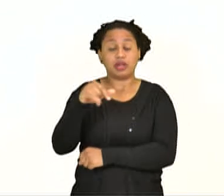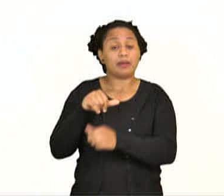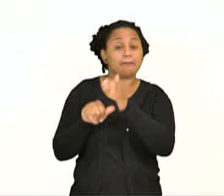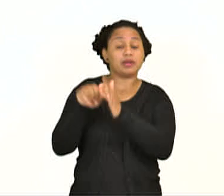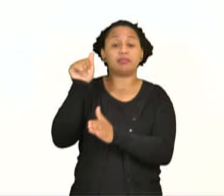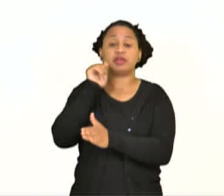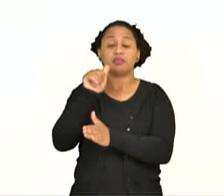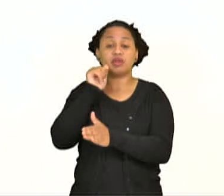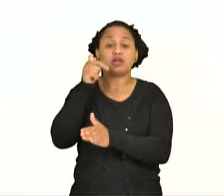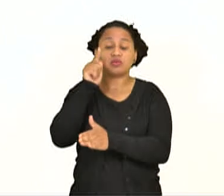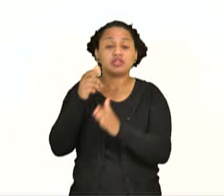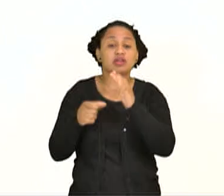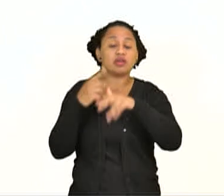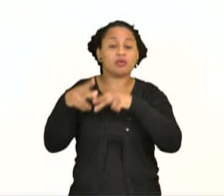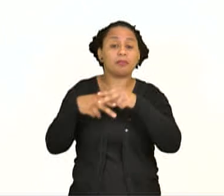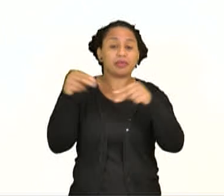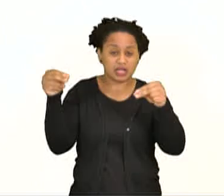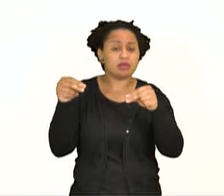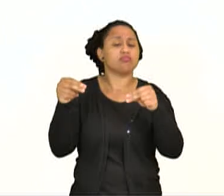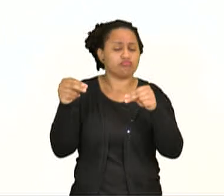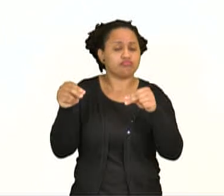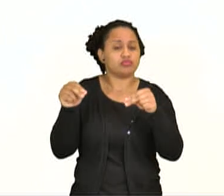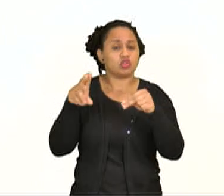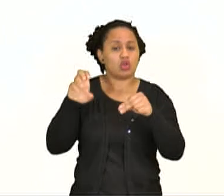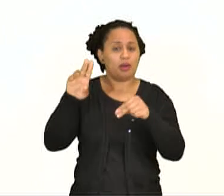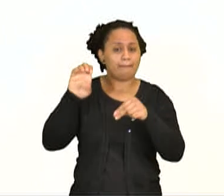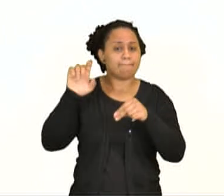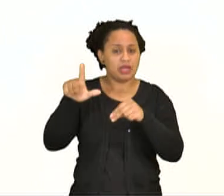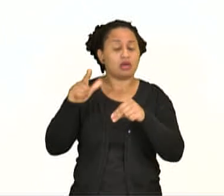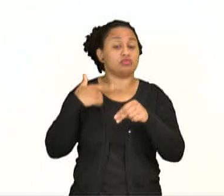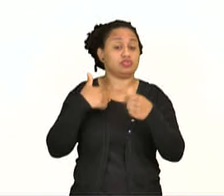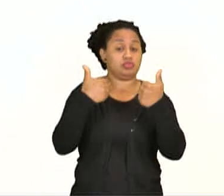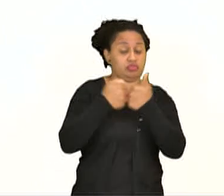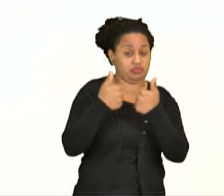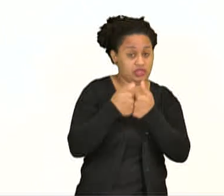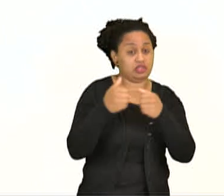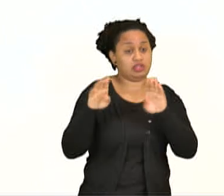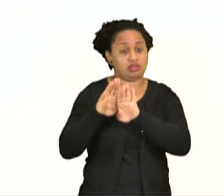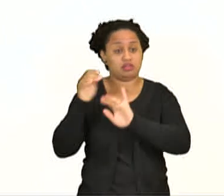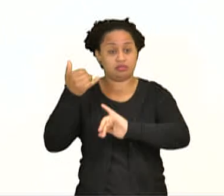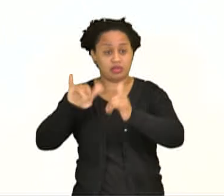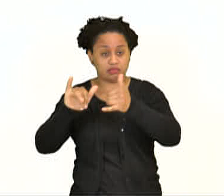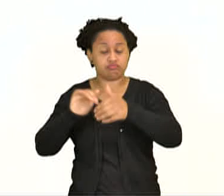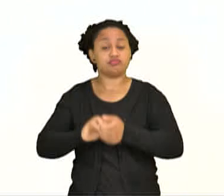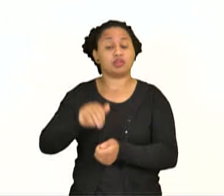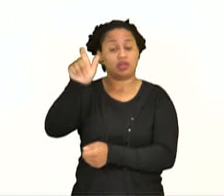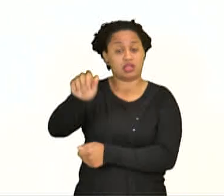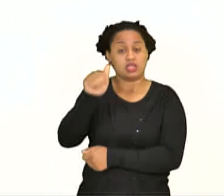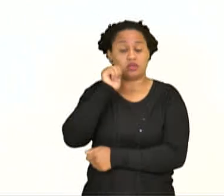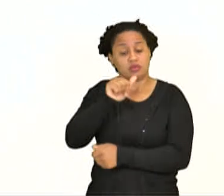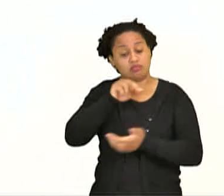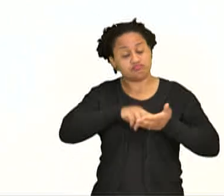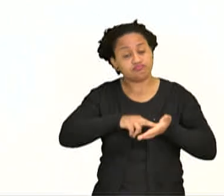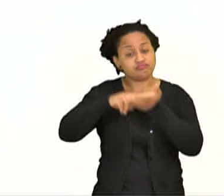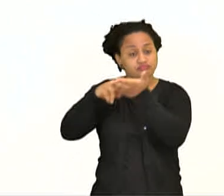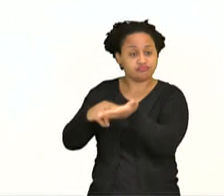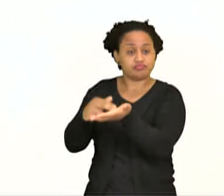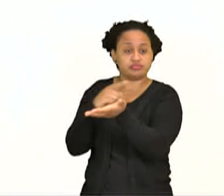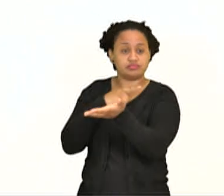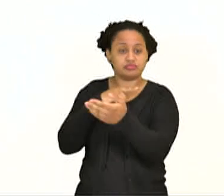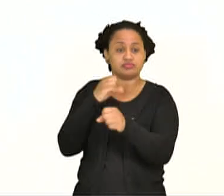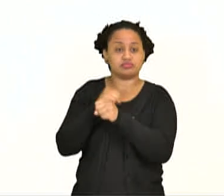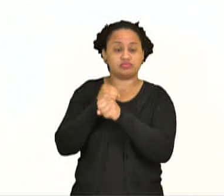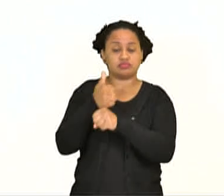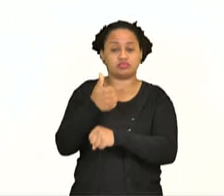de Física e o de Química, que é a mulher destinatária para quem Albert Einstein escreveu, em